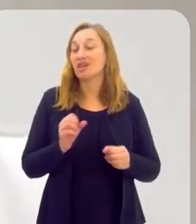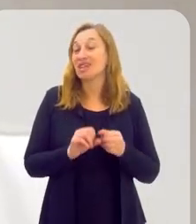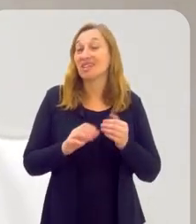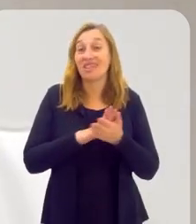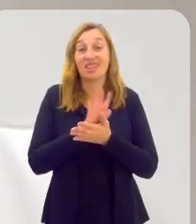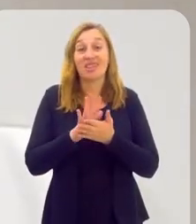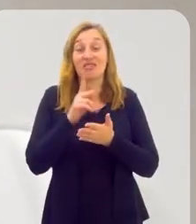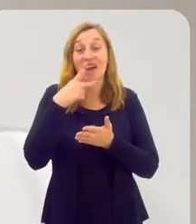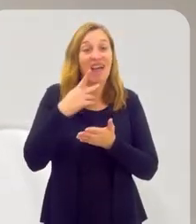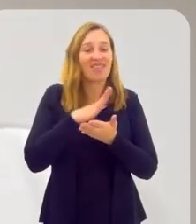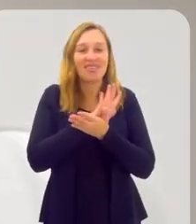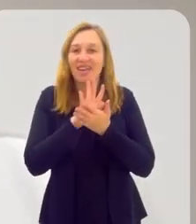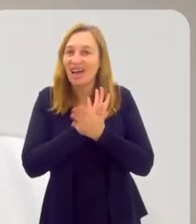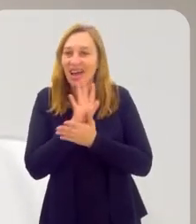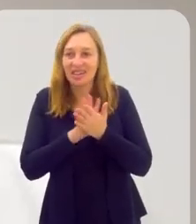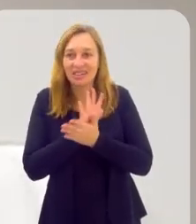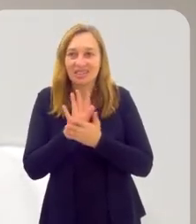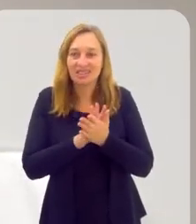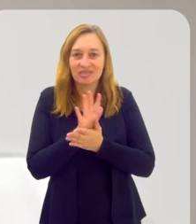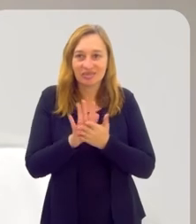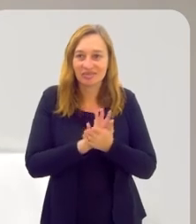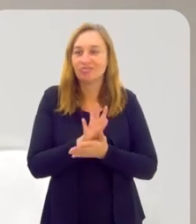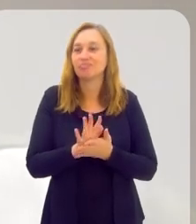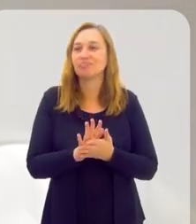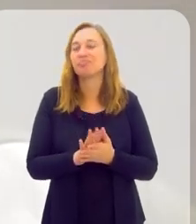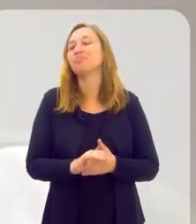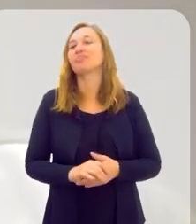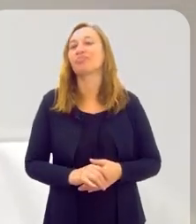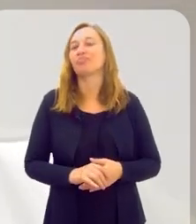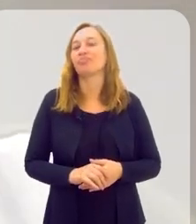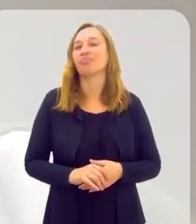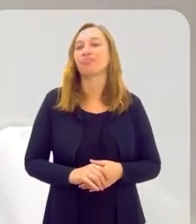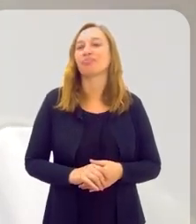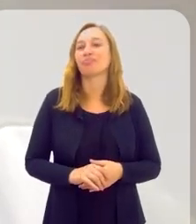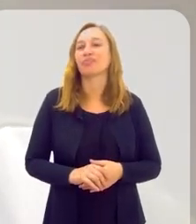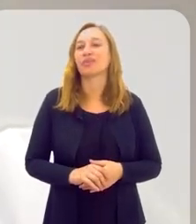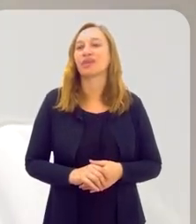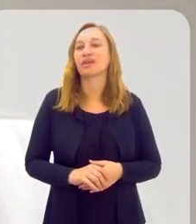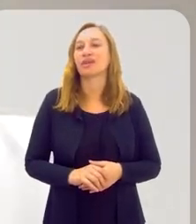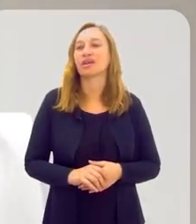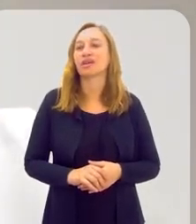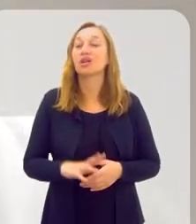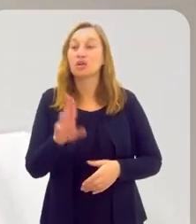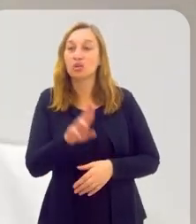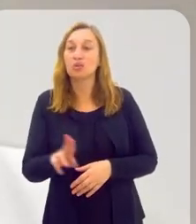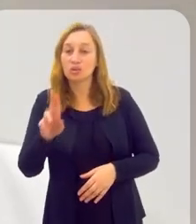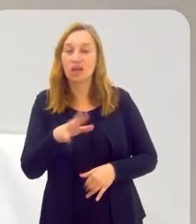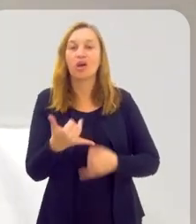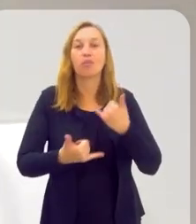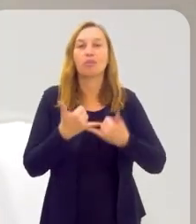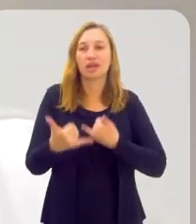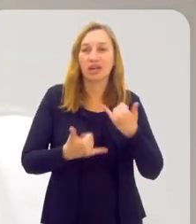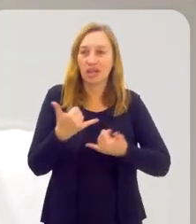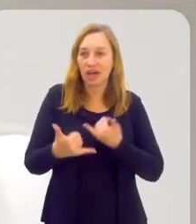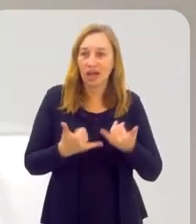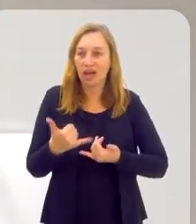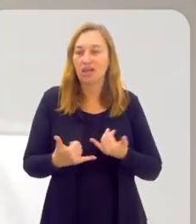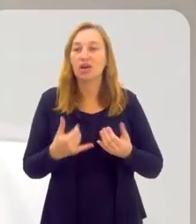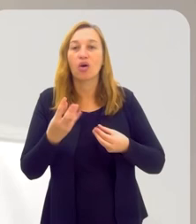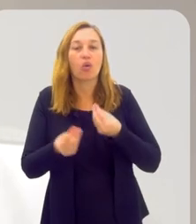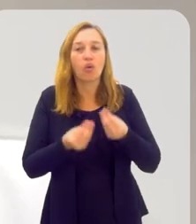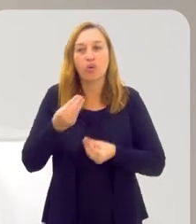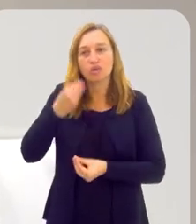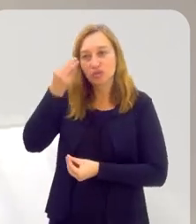nada, criando condicionamentos semelhantes aos que teria uma criança com deficiência. E eles, ao brincar, vão passar